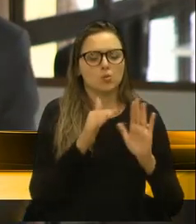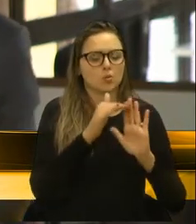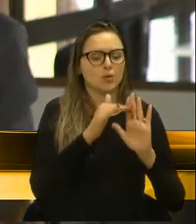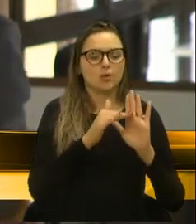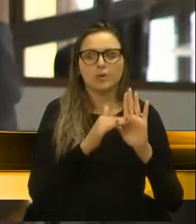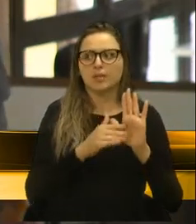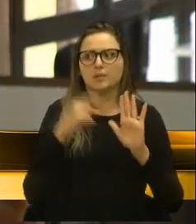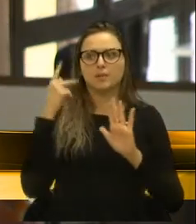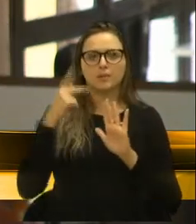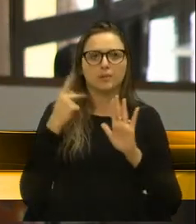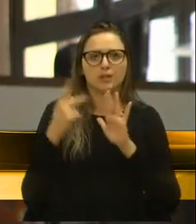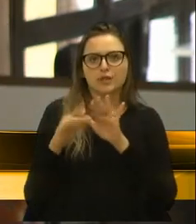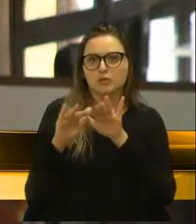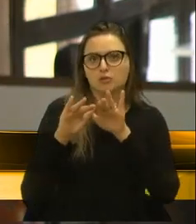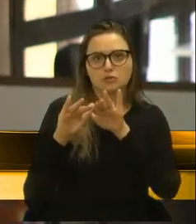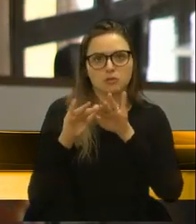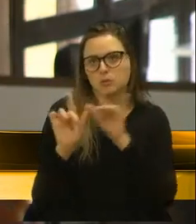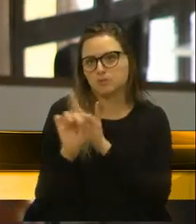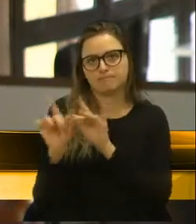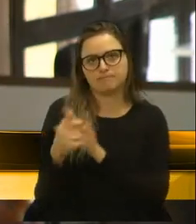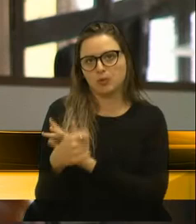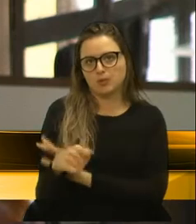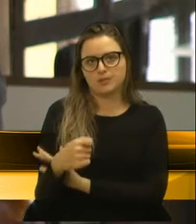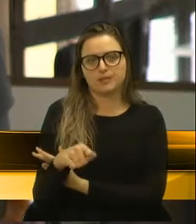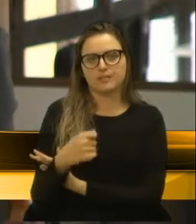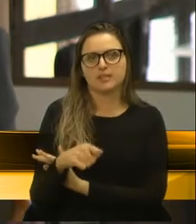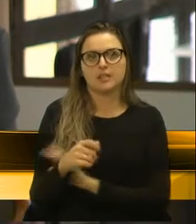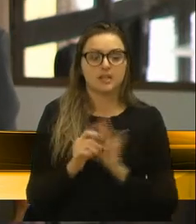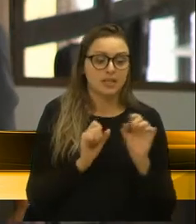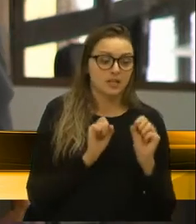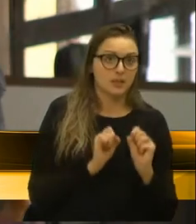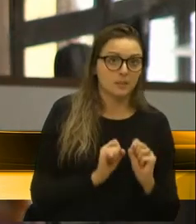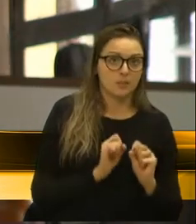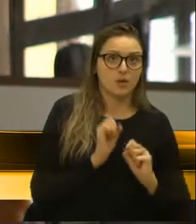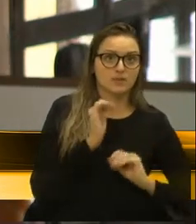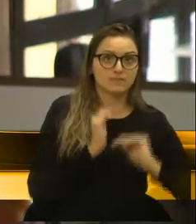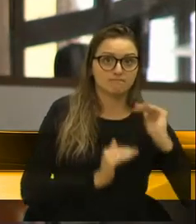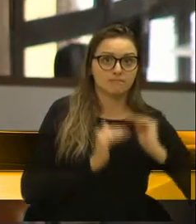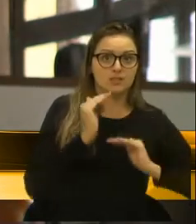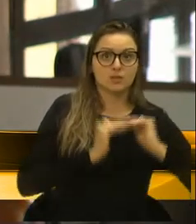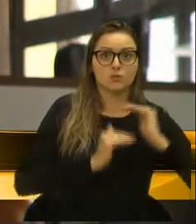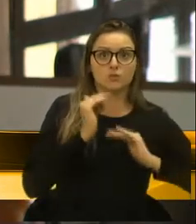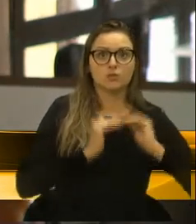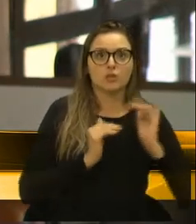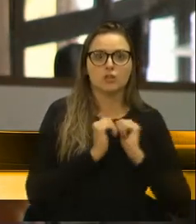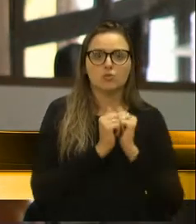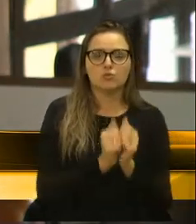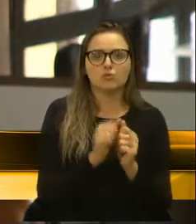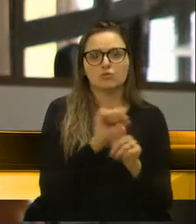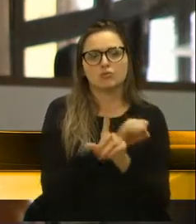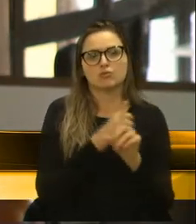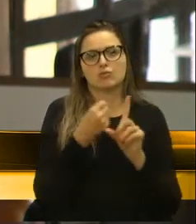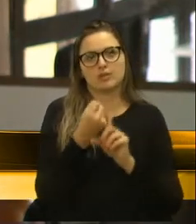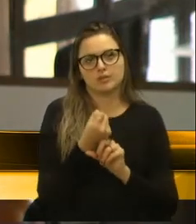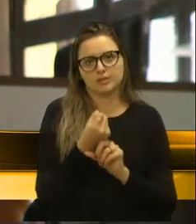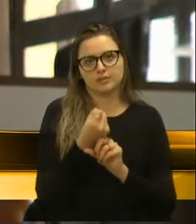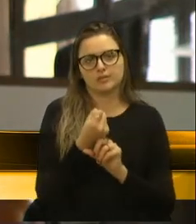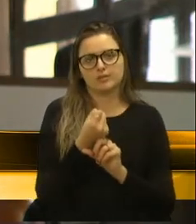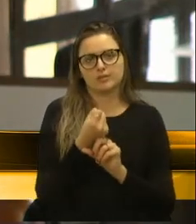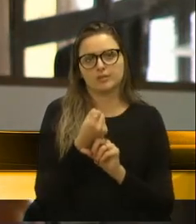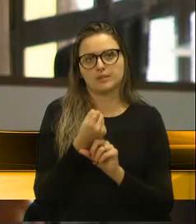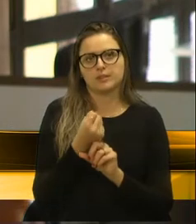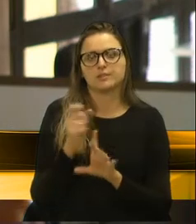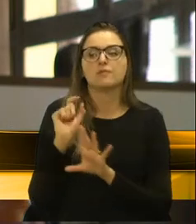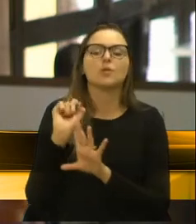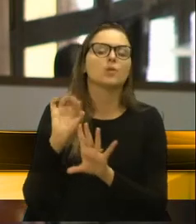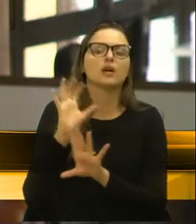político comum, que isso possa ser construído com a sociedade. E aí,